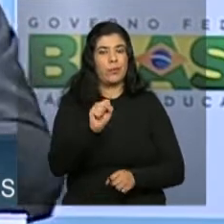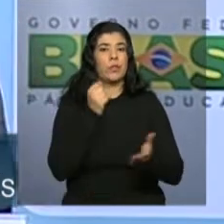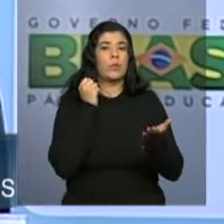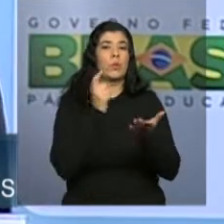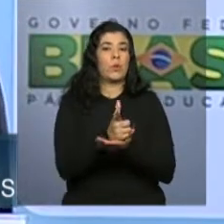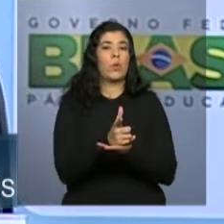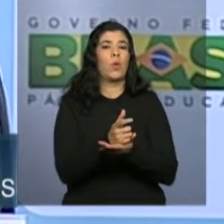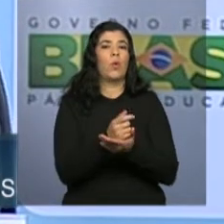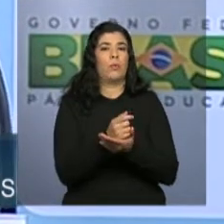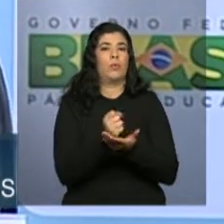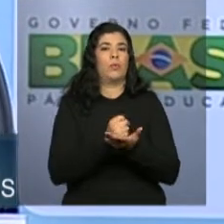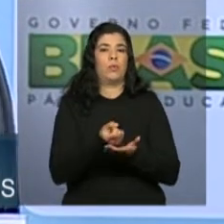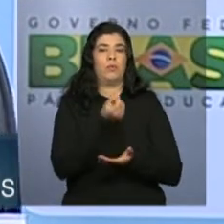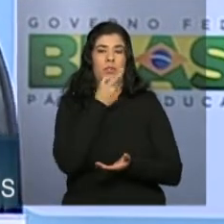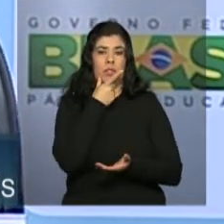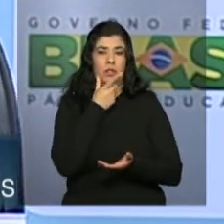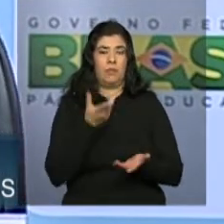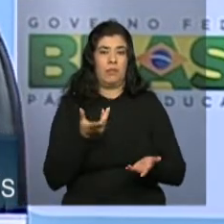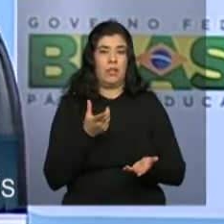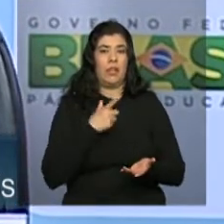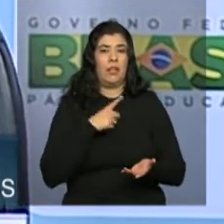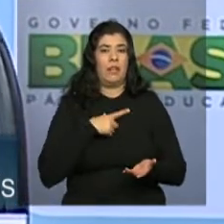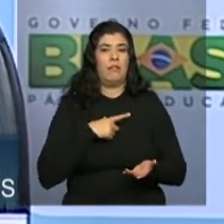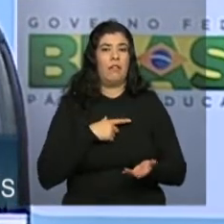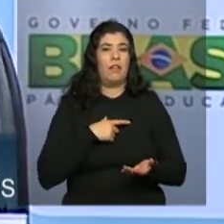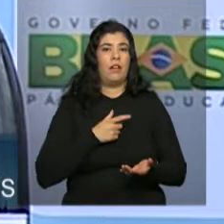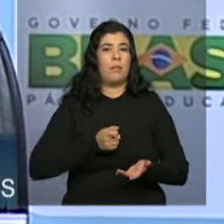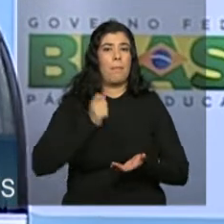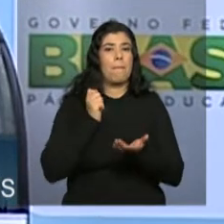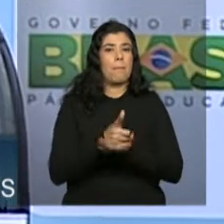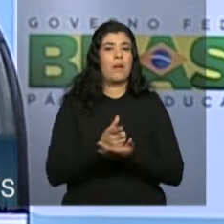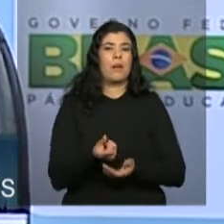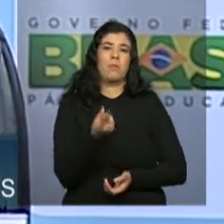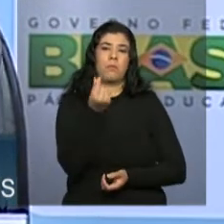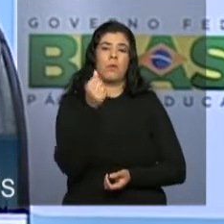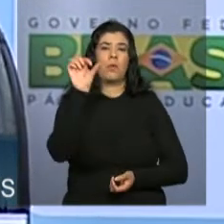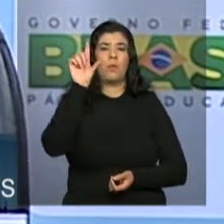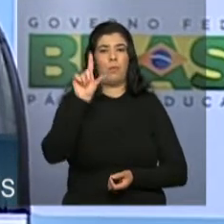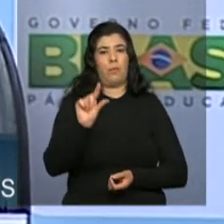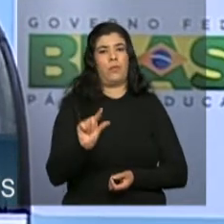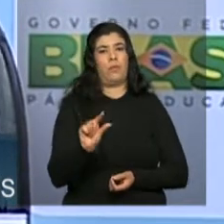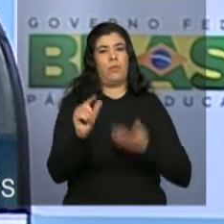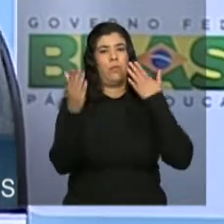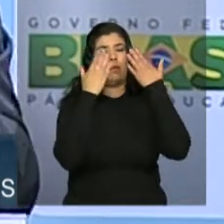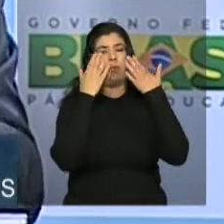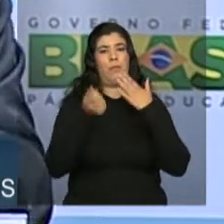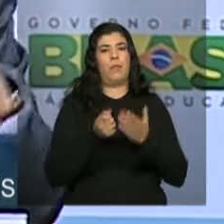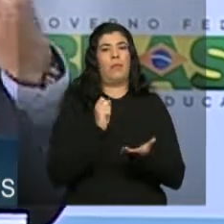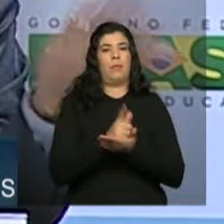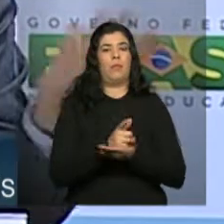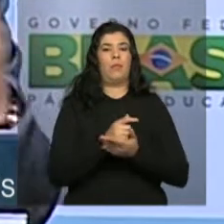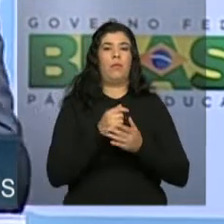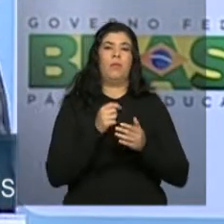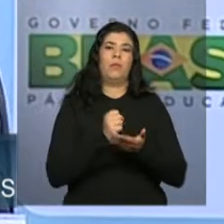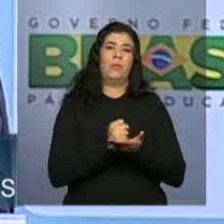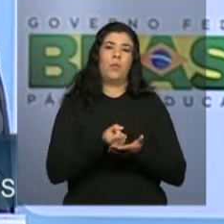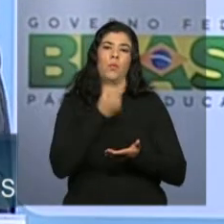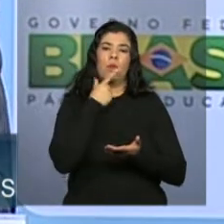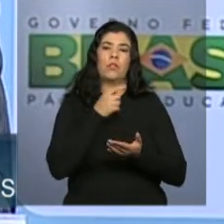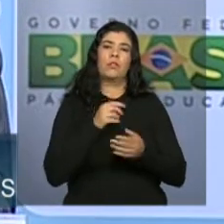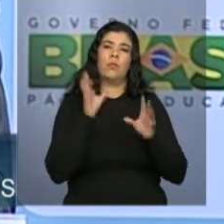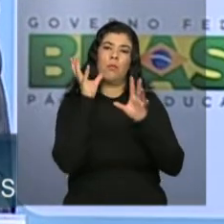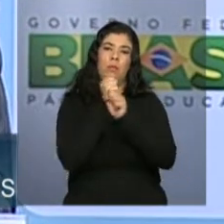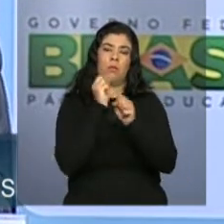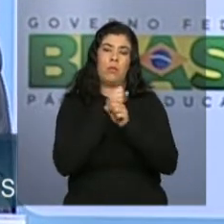são os provedores de sistema de saúde é um desembolso menor na compra de medicamentos tem os cálculos serão